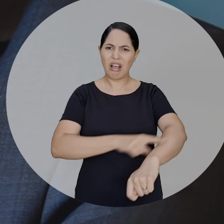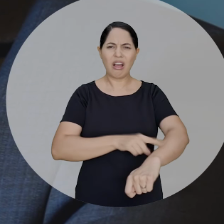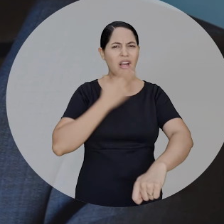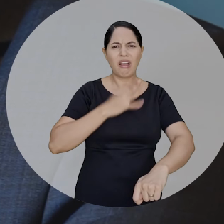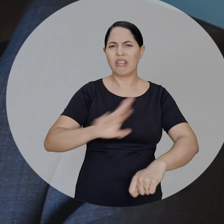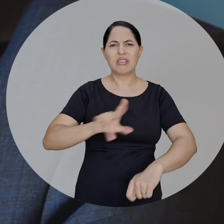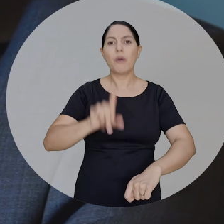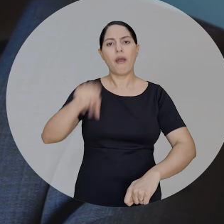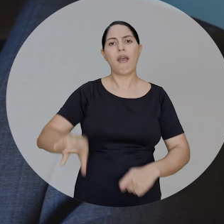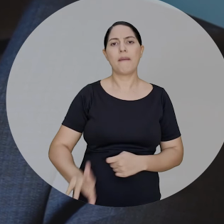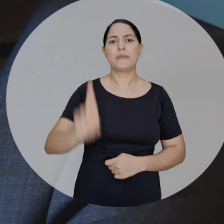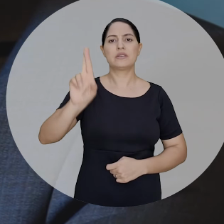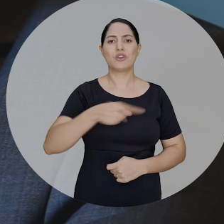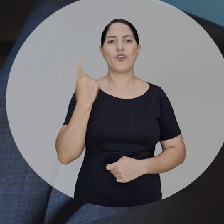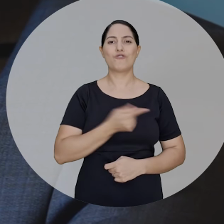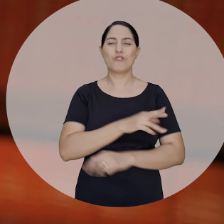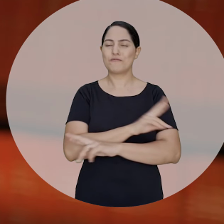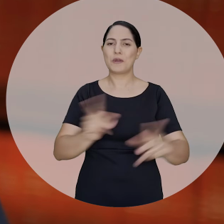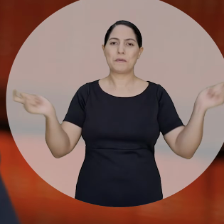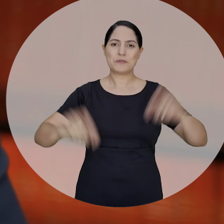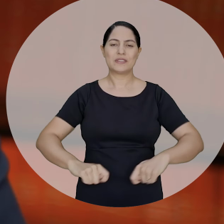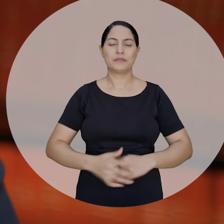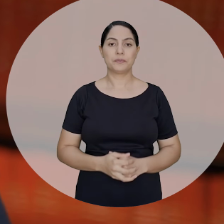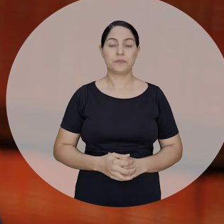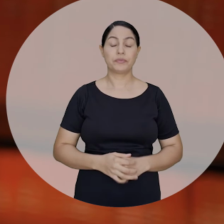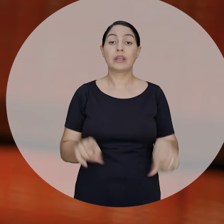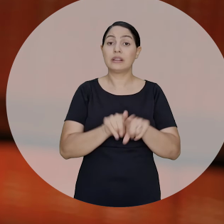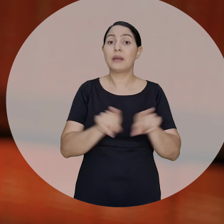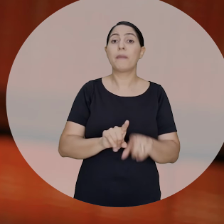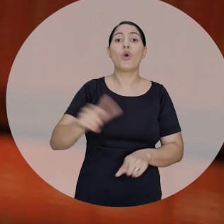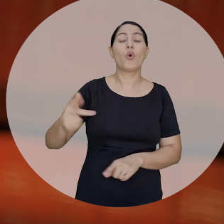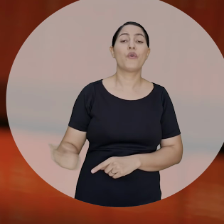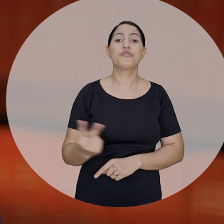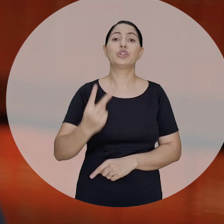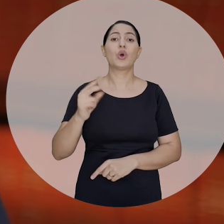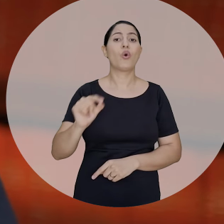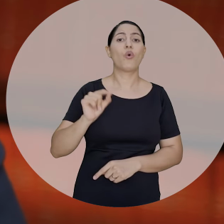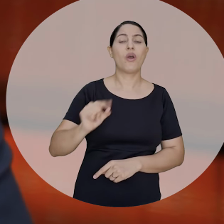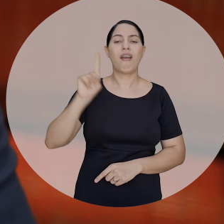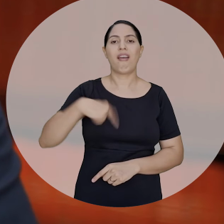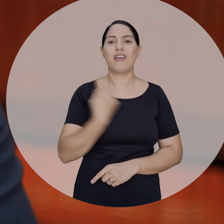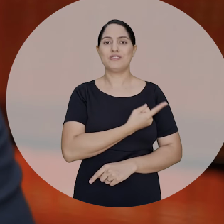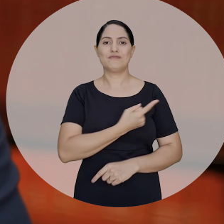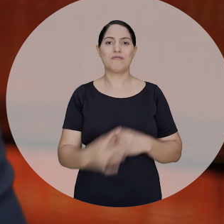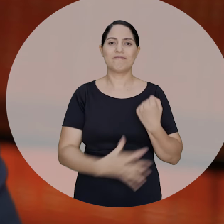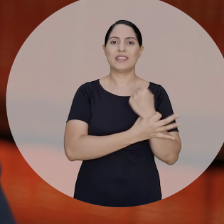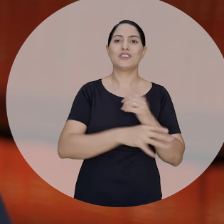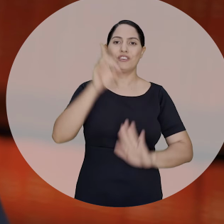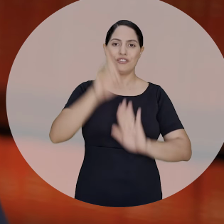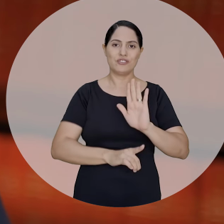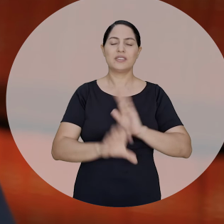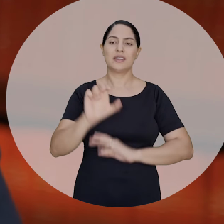Isso é representatividade. Isso faz toda a diferença. Outra vitória é a garantia de nossas prerrogativas junto ao CNJ, que suspendeu